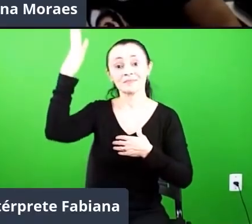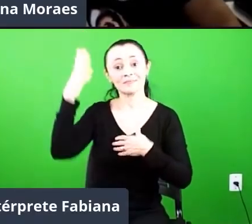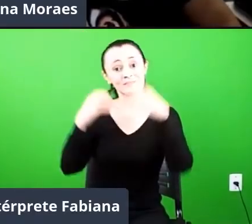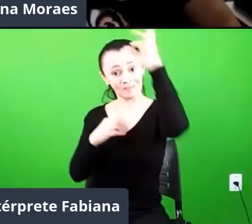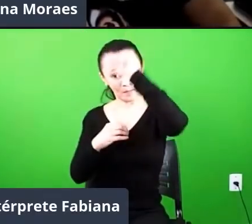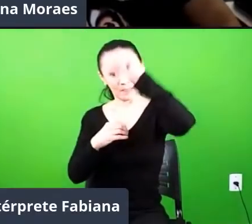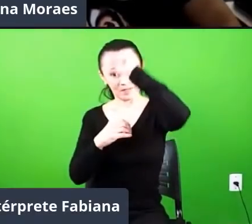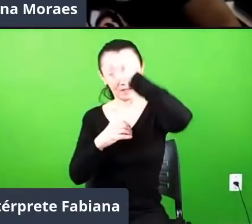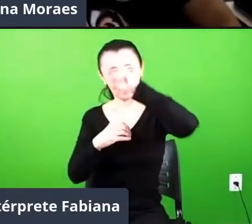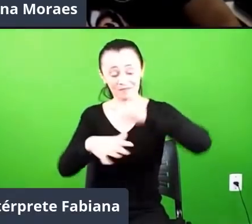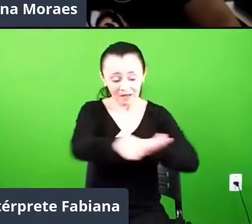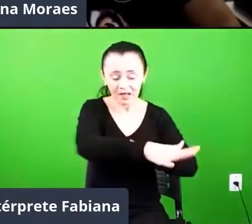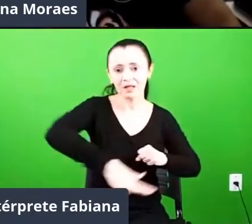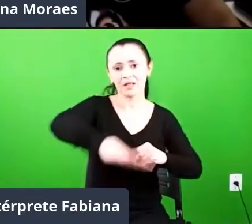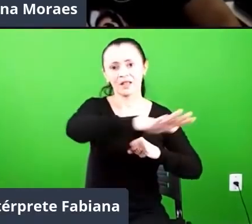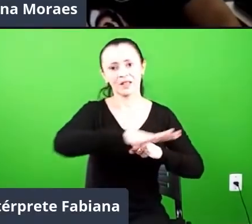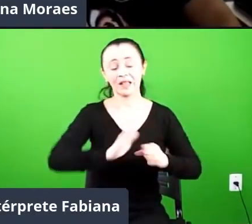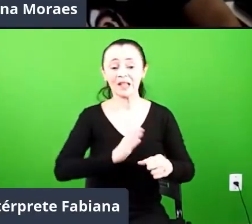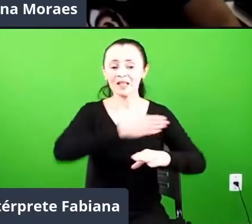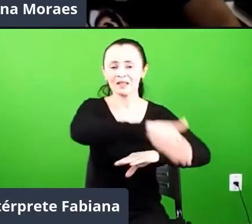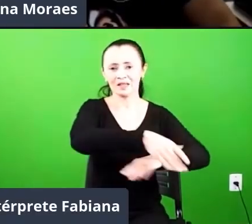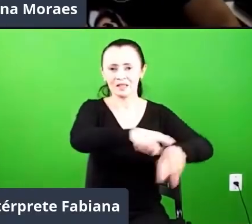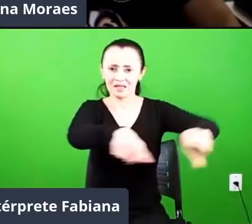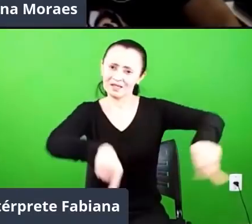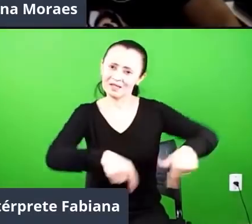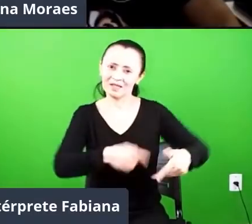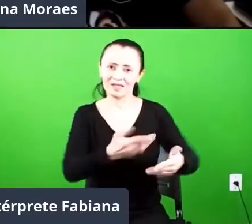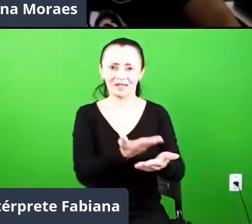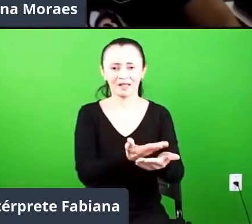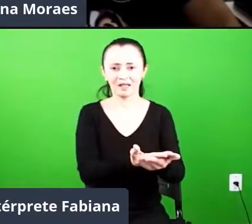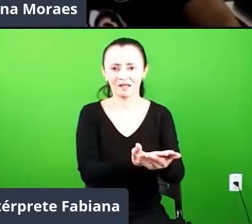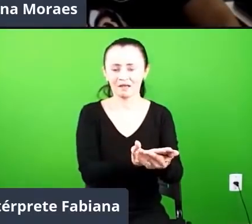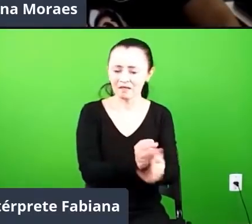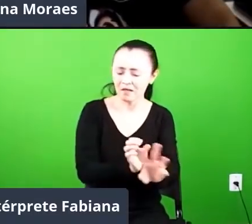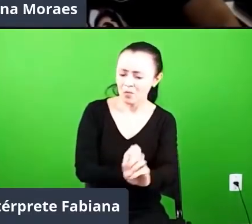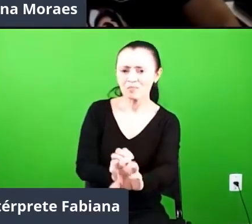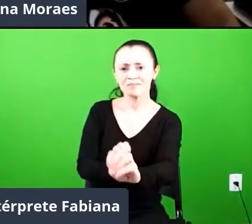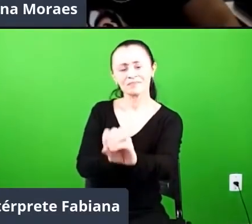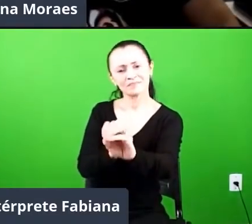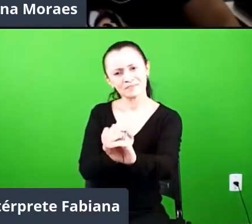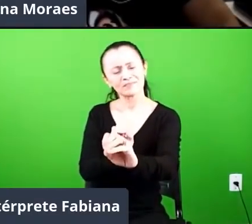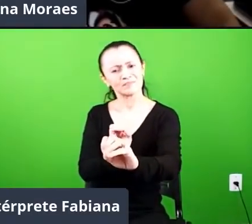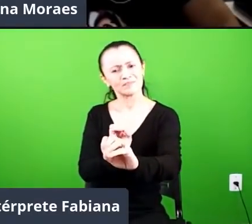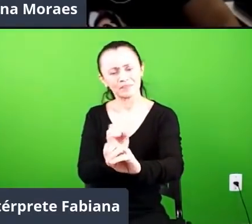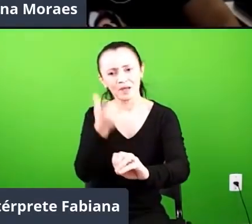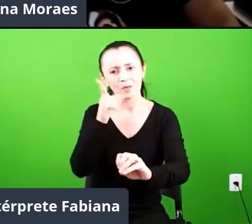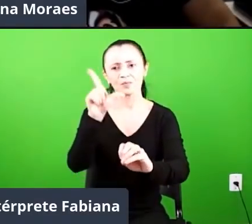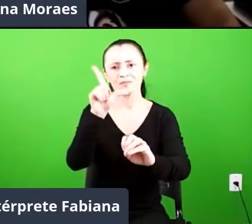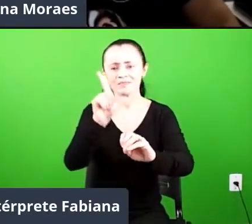naquele espaço. Você está proporcionando a aprendizagem, né? O seu ensino de maneira ou de outra, ele busca favorecer